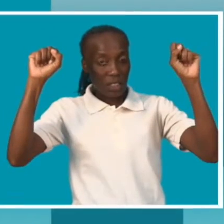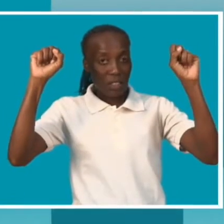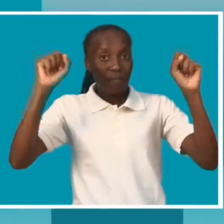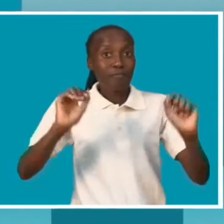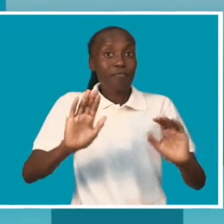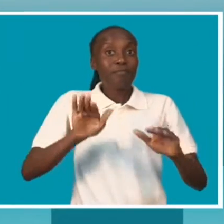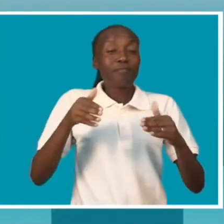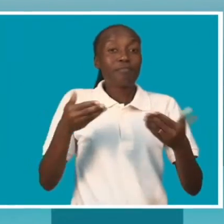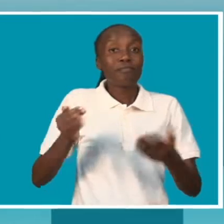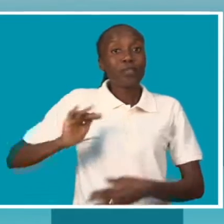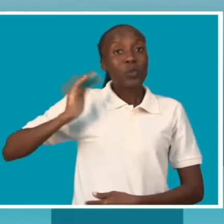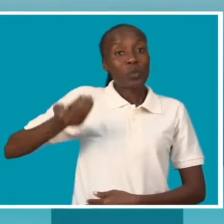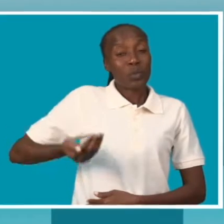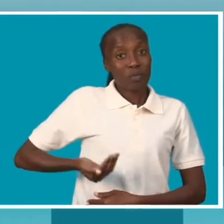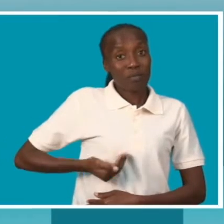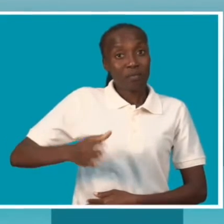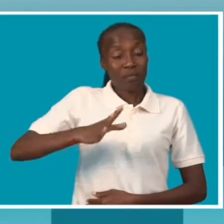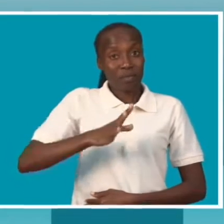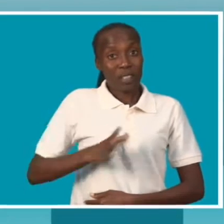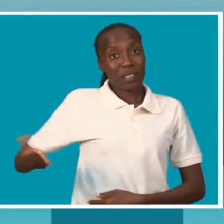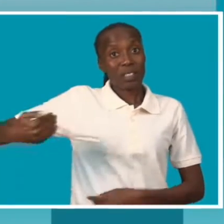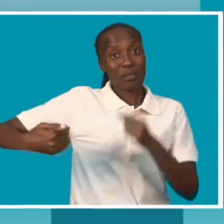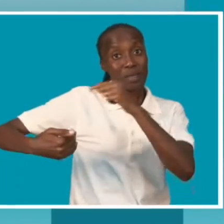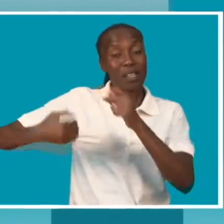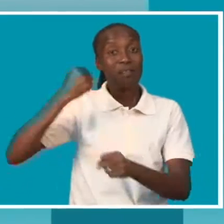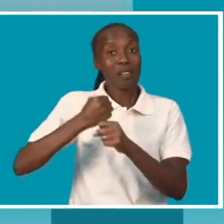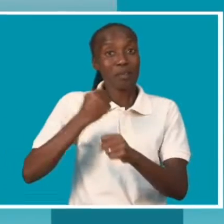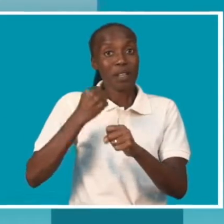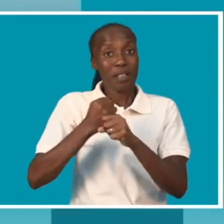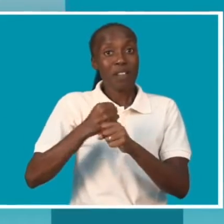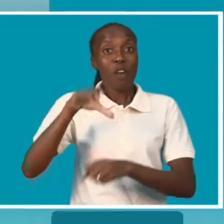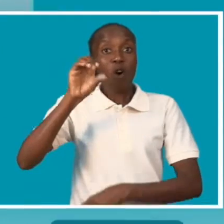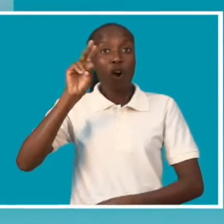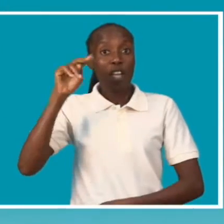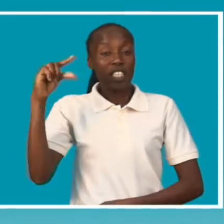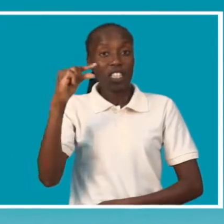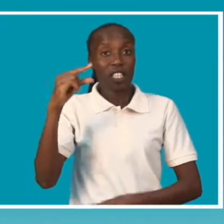a uma senhora que o marido trabalhava lá, né? Da chave de Silvio.